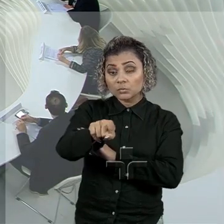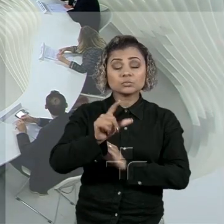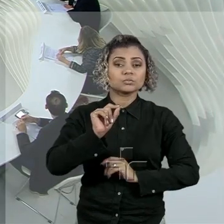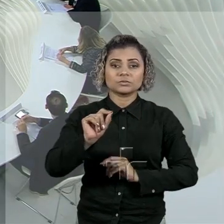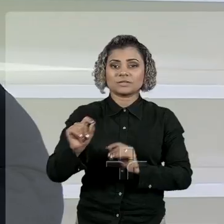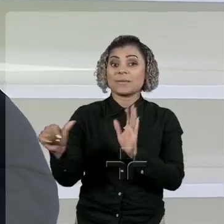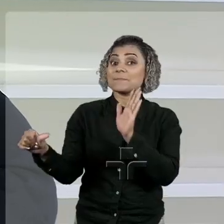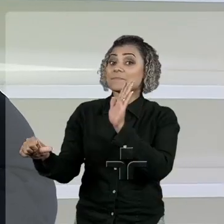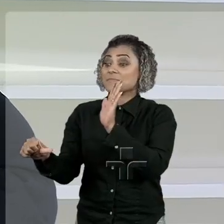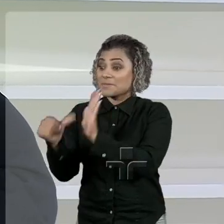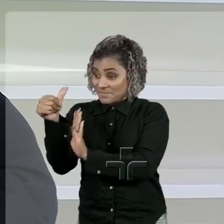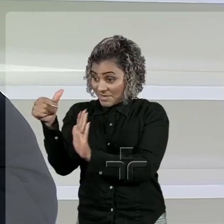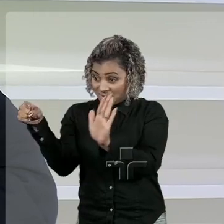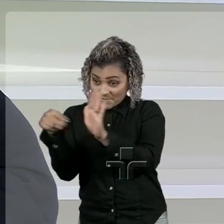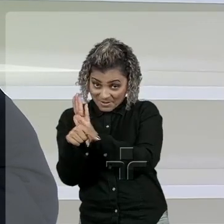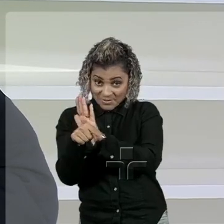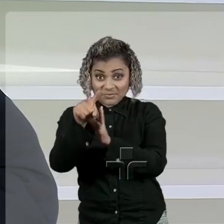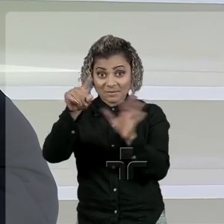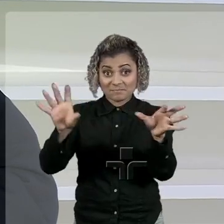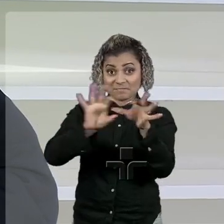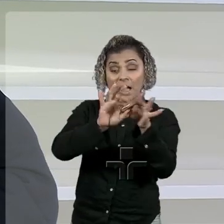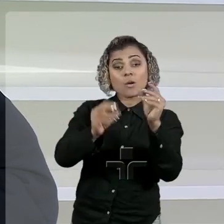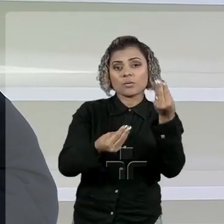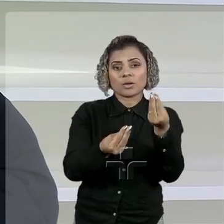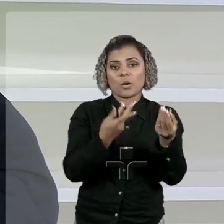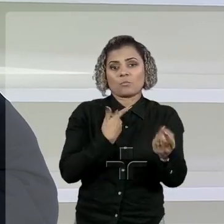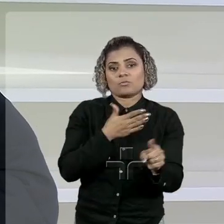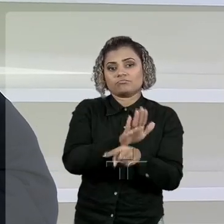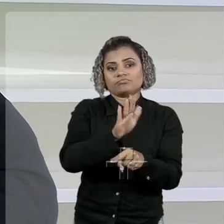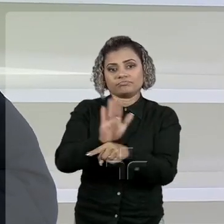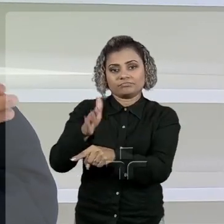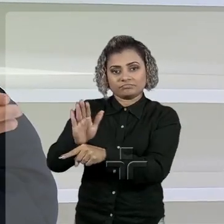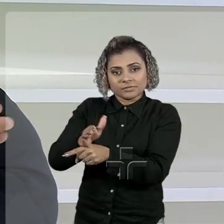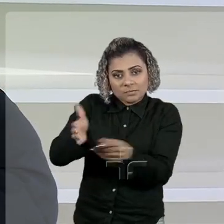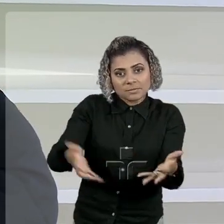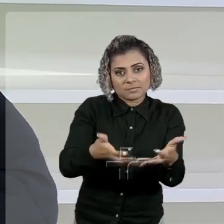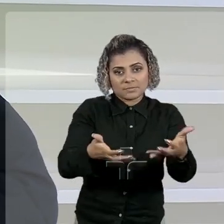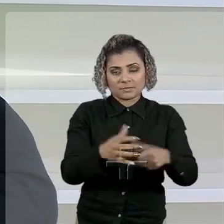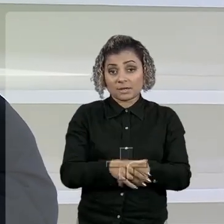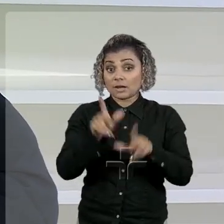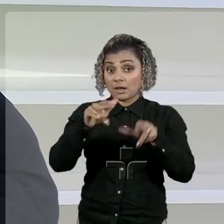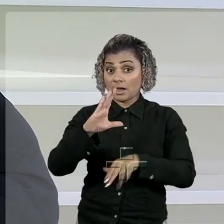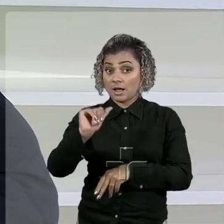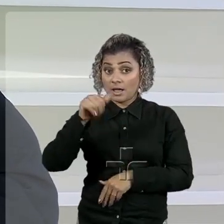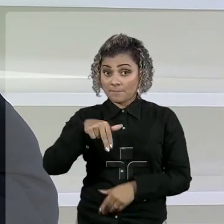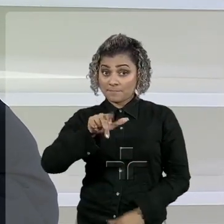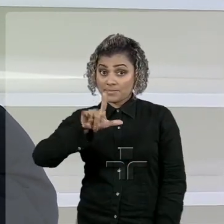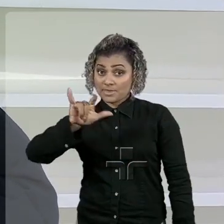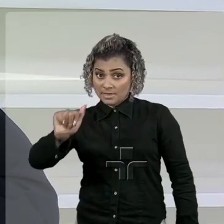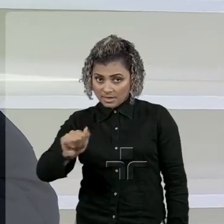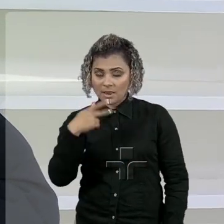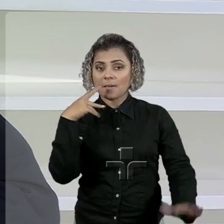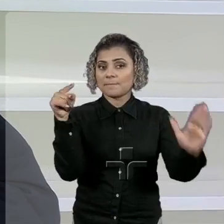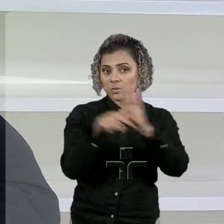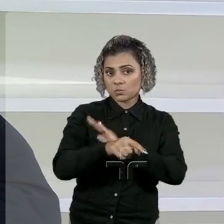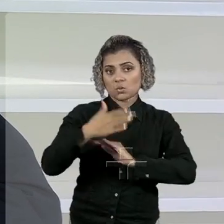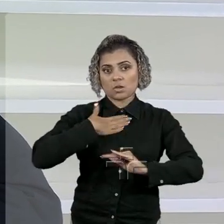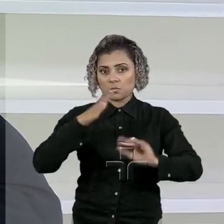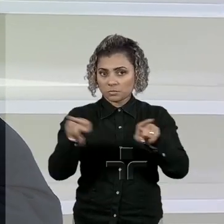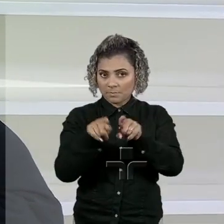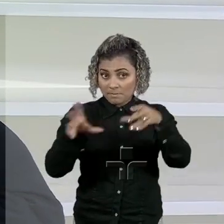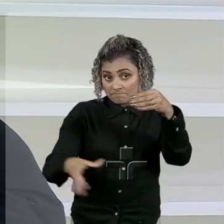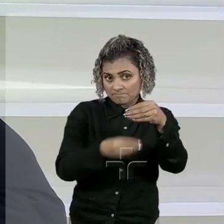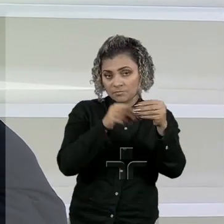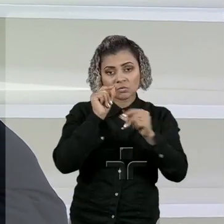minha primeira pergunta, né? Que é o regime de colaboração. Uhum. Isso que a Camila colocou e que o senhor coloca agora tão bem, que é a questão